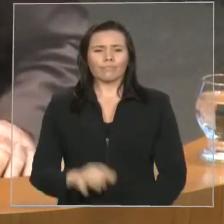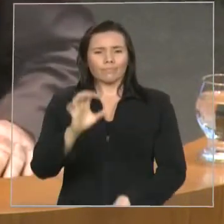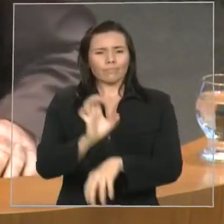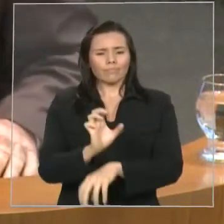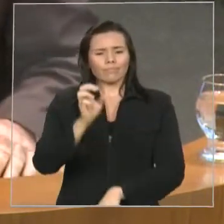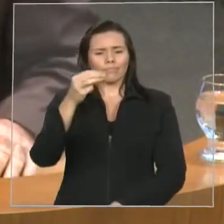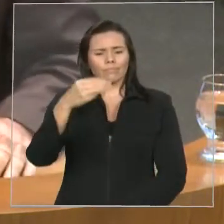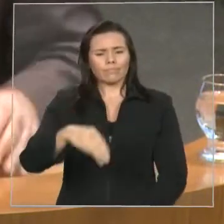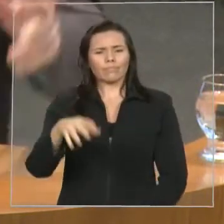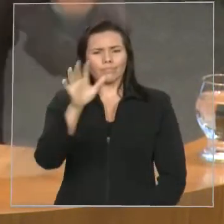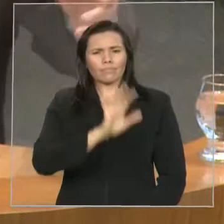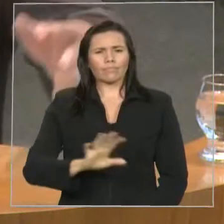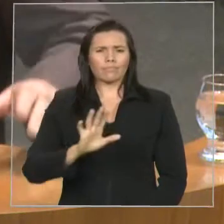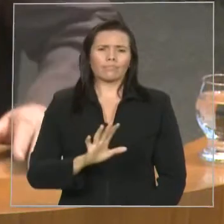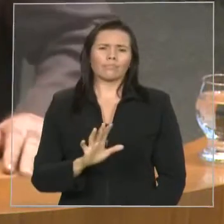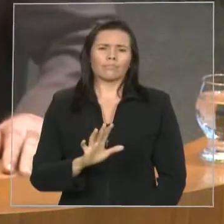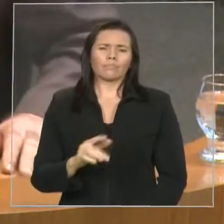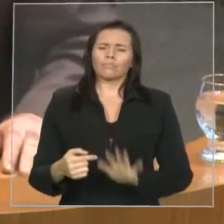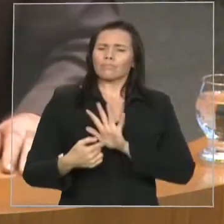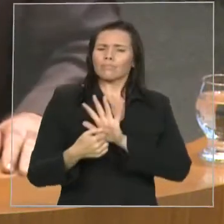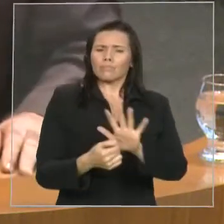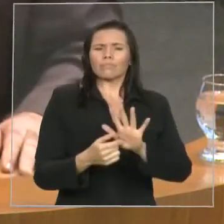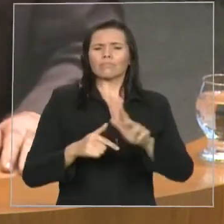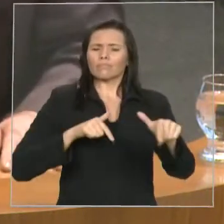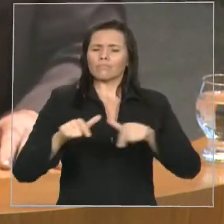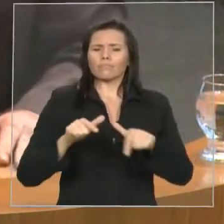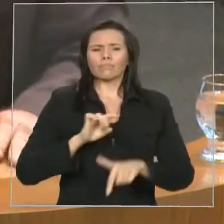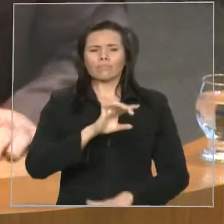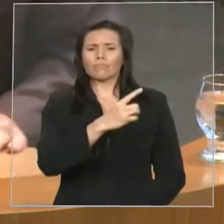de cada parlamentar das comissões.